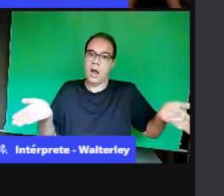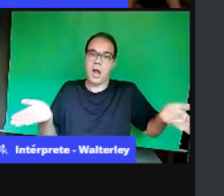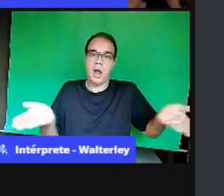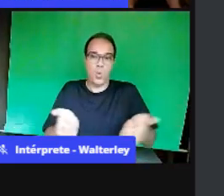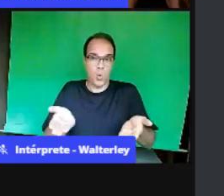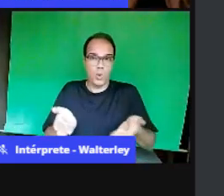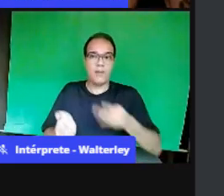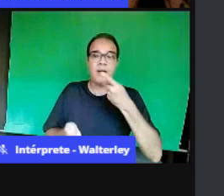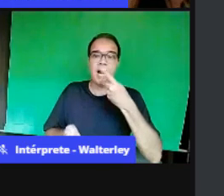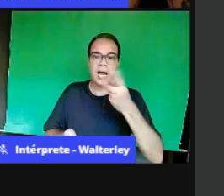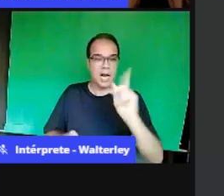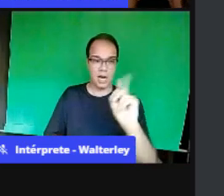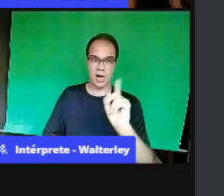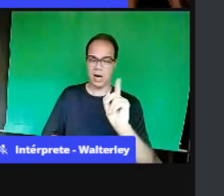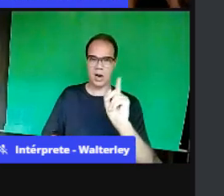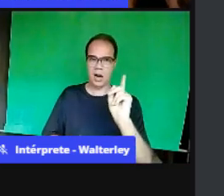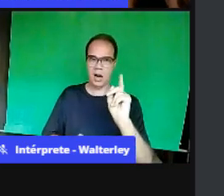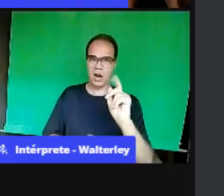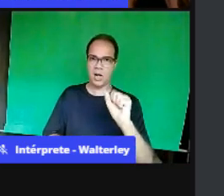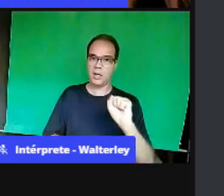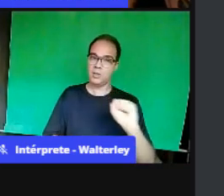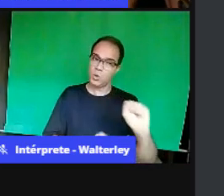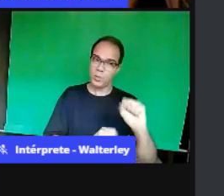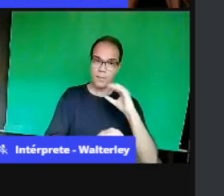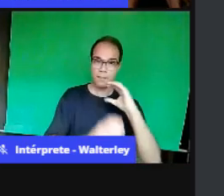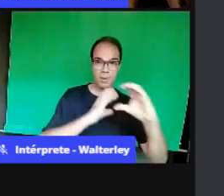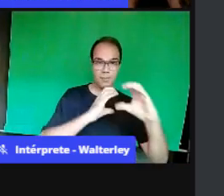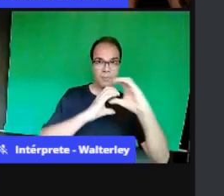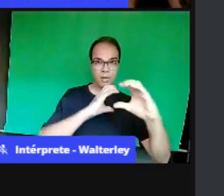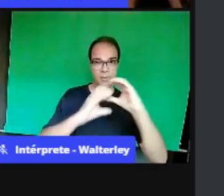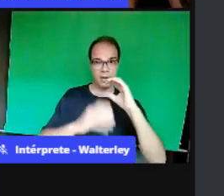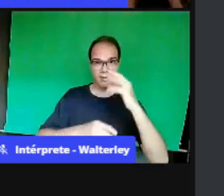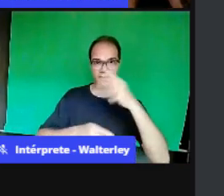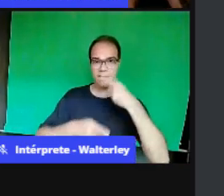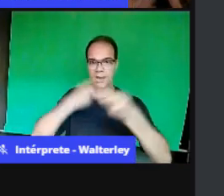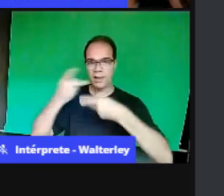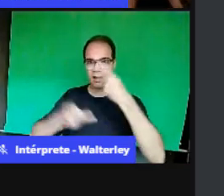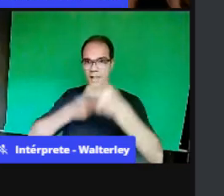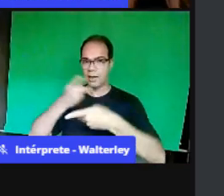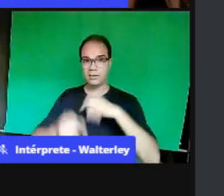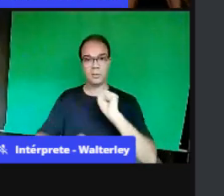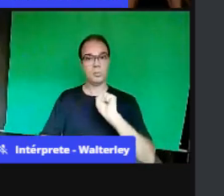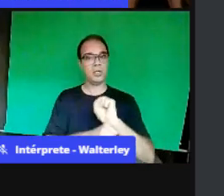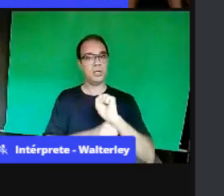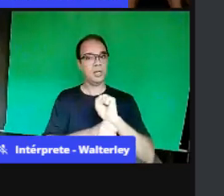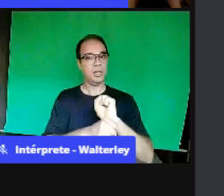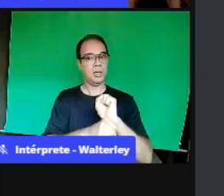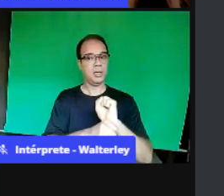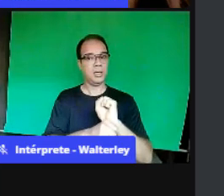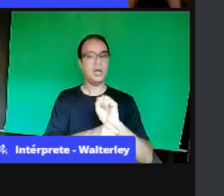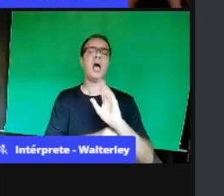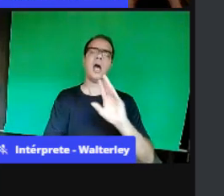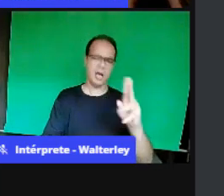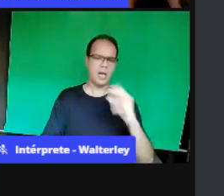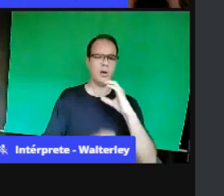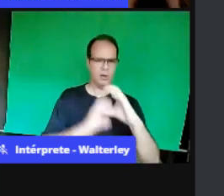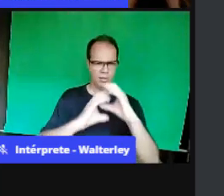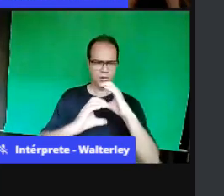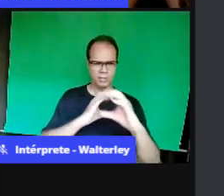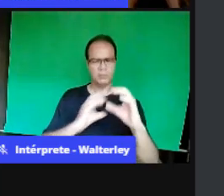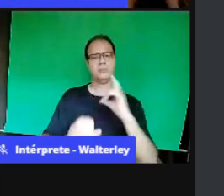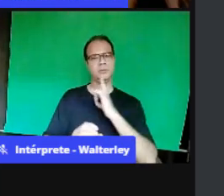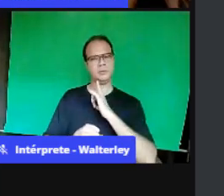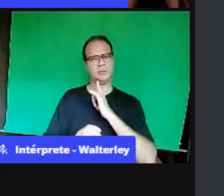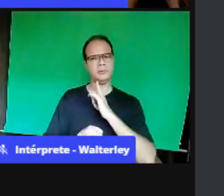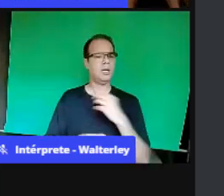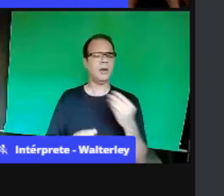falar, não é o momento dele ter uma comunicação verbal. Ele se comunica, se comunica. E aí, de